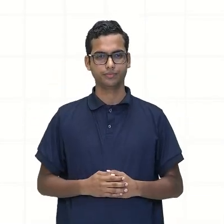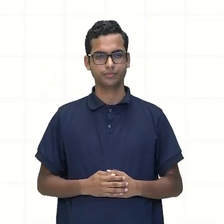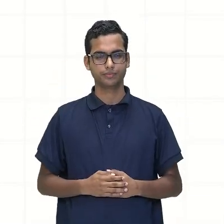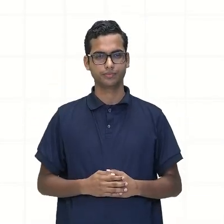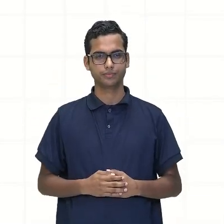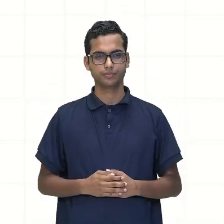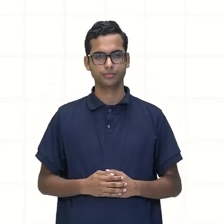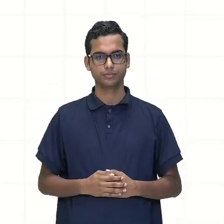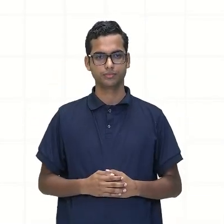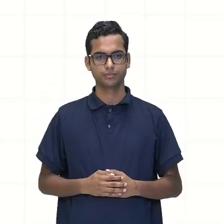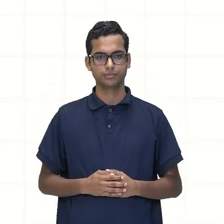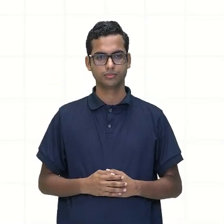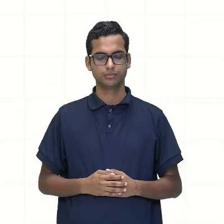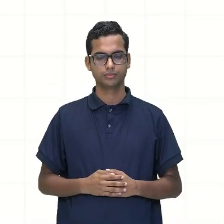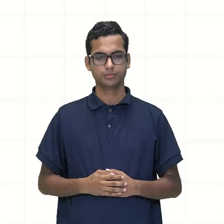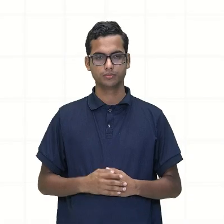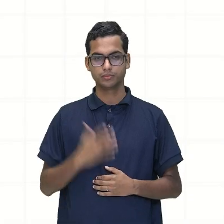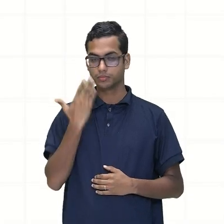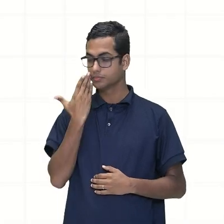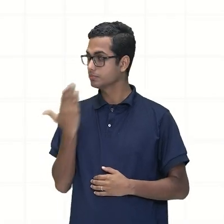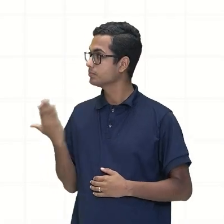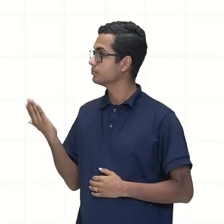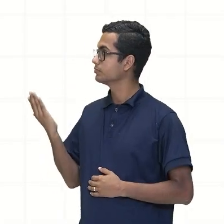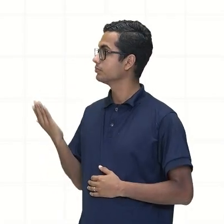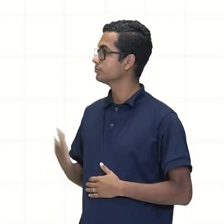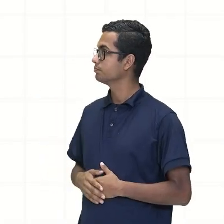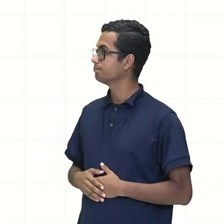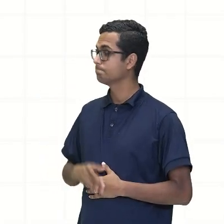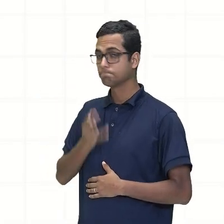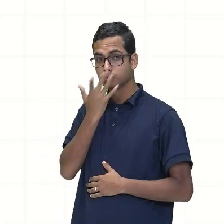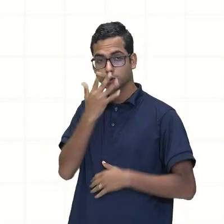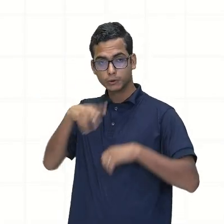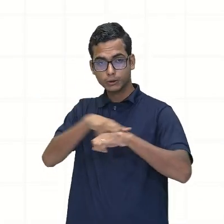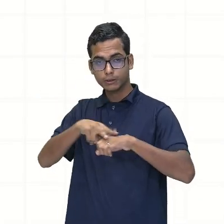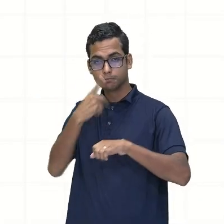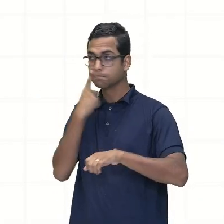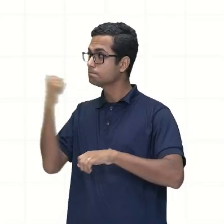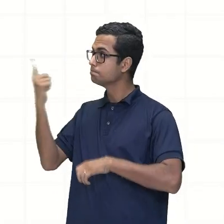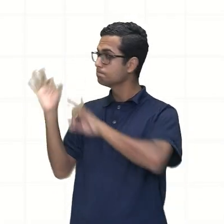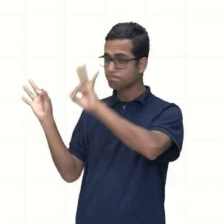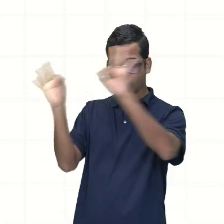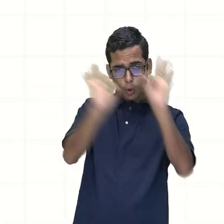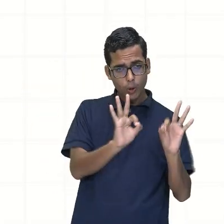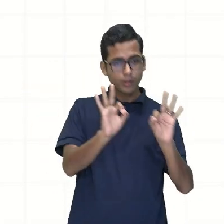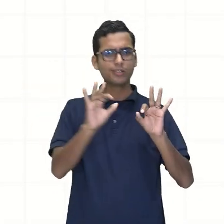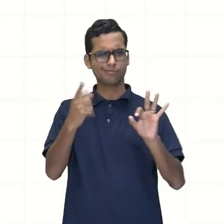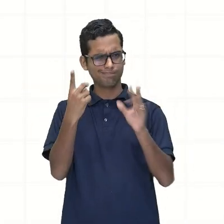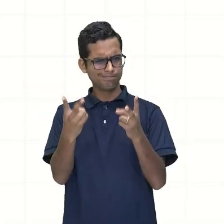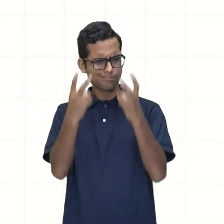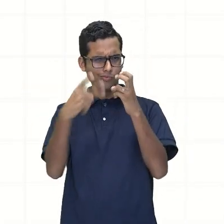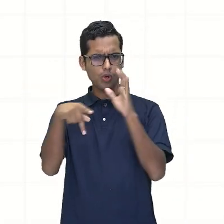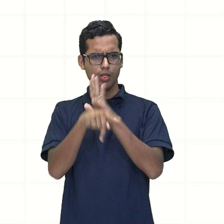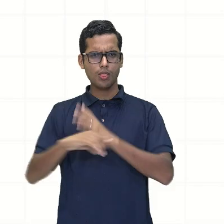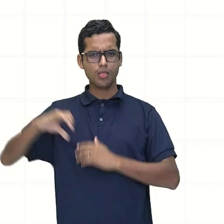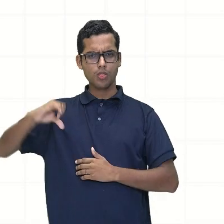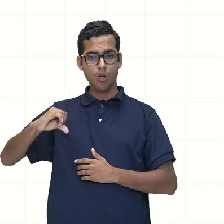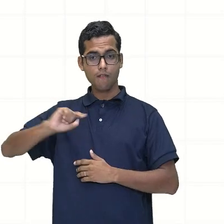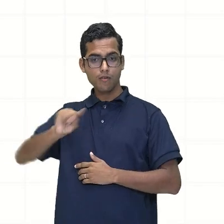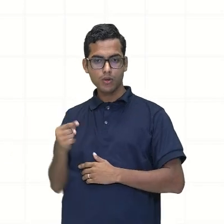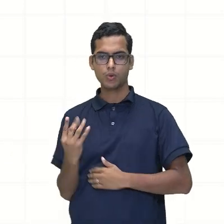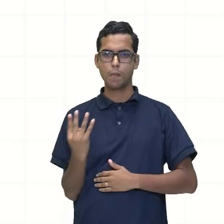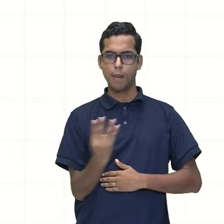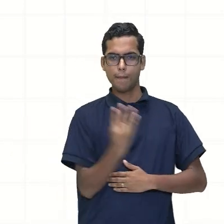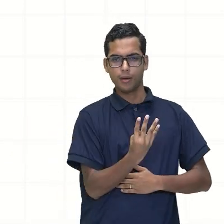mais 3, 8. Com mais 1, 9. Então, a soma das duas menores medidas